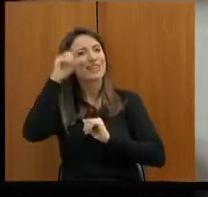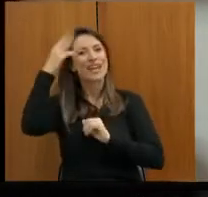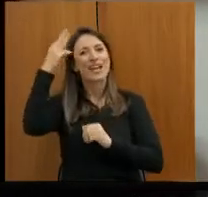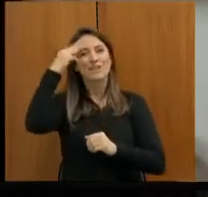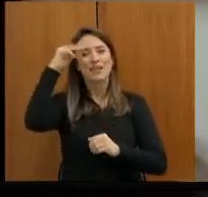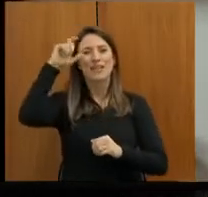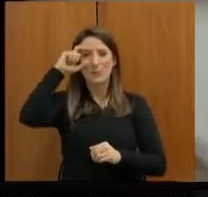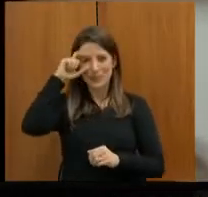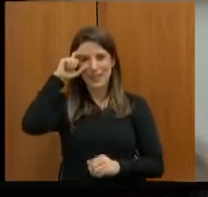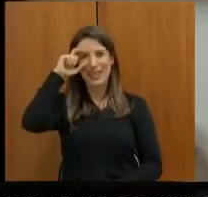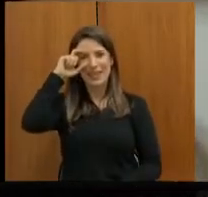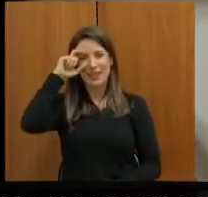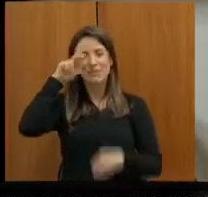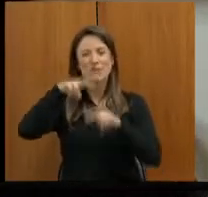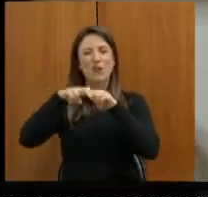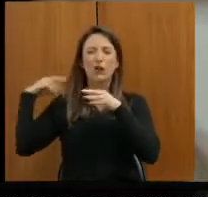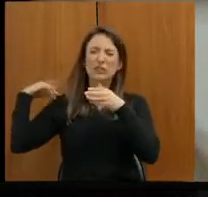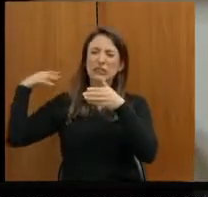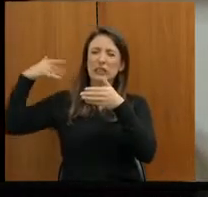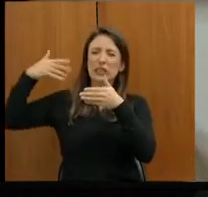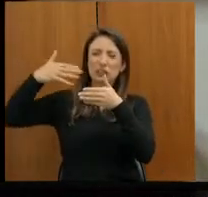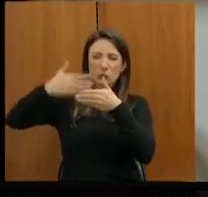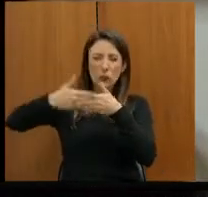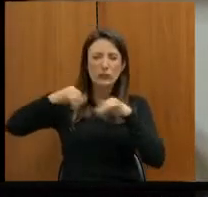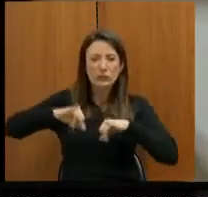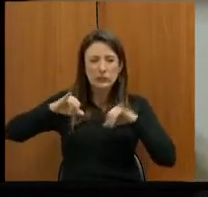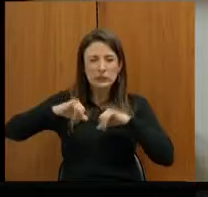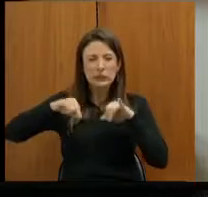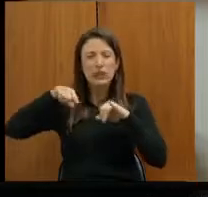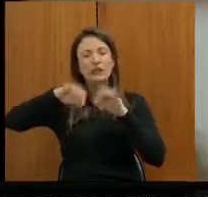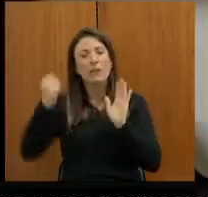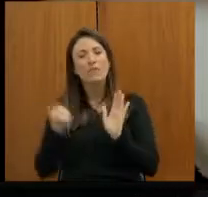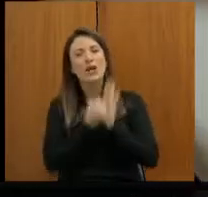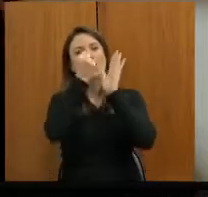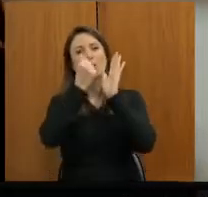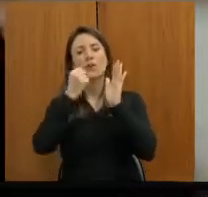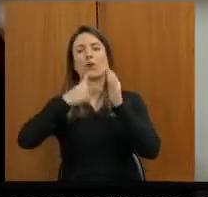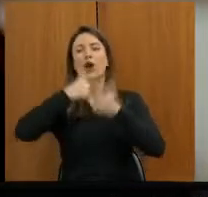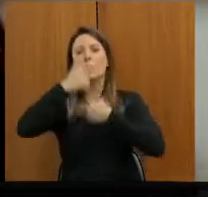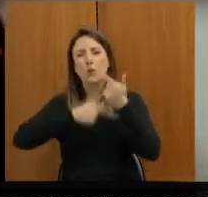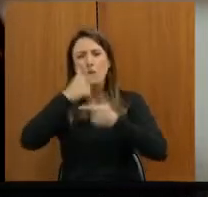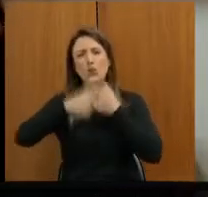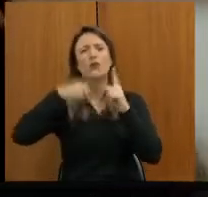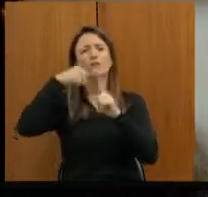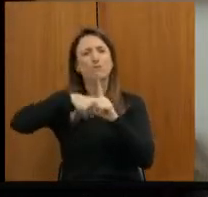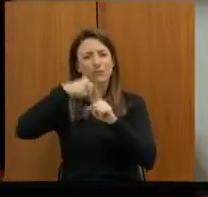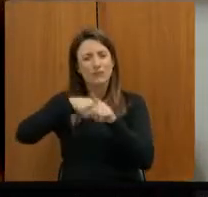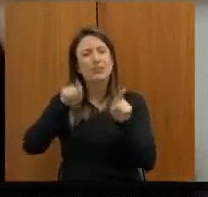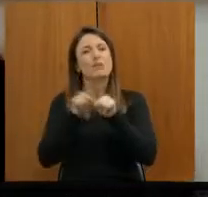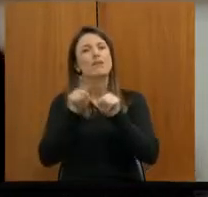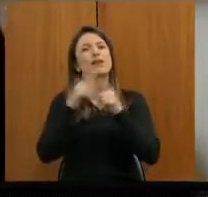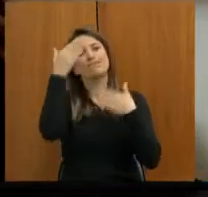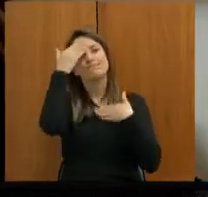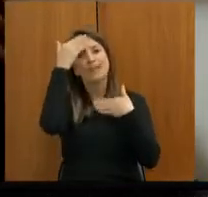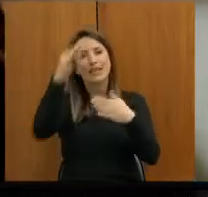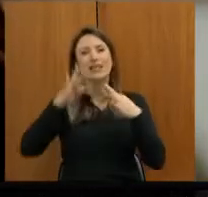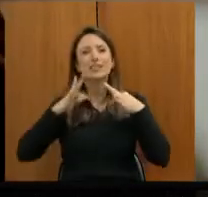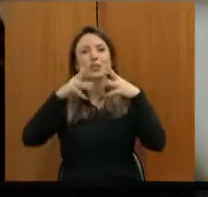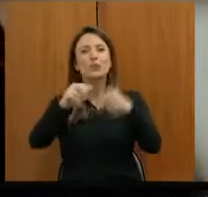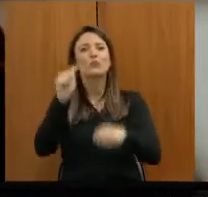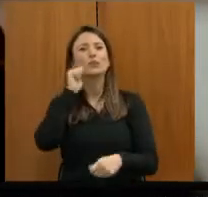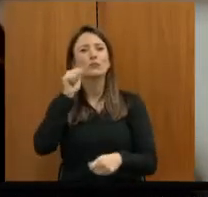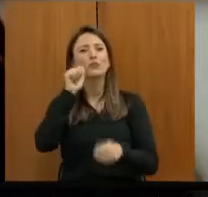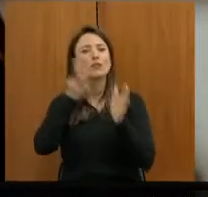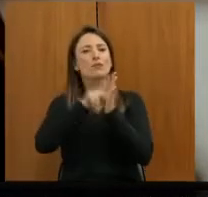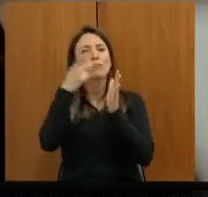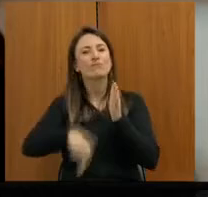aquela Dívida trajetória marcou a nossa luta agradecer a todas as mulheres e no estado de